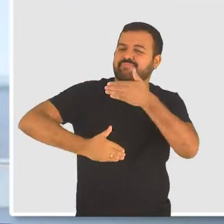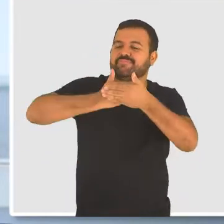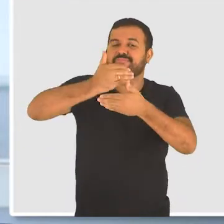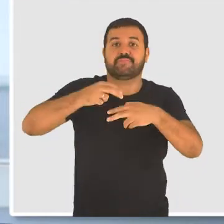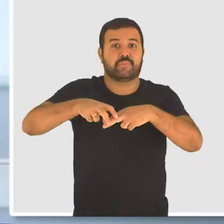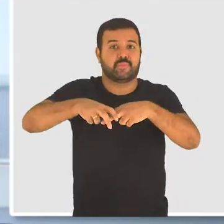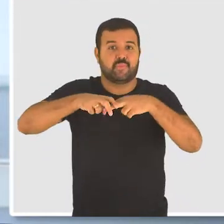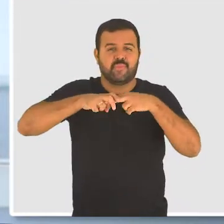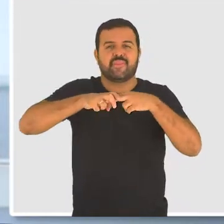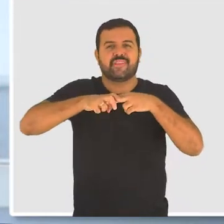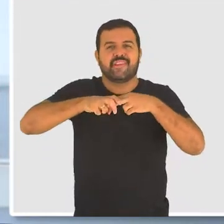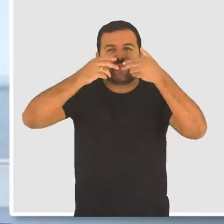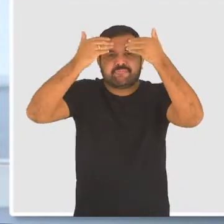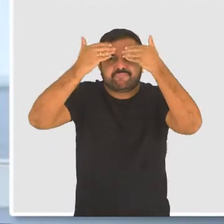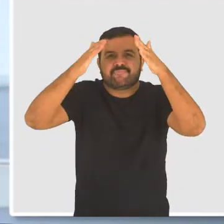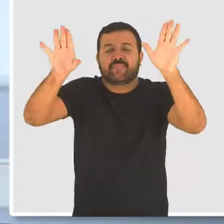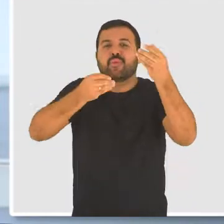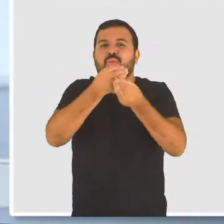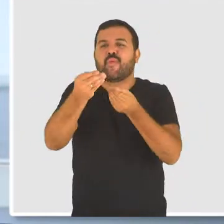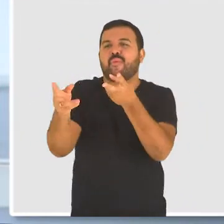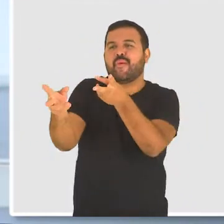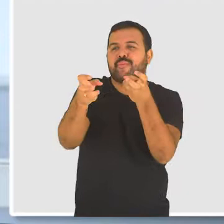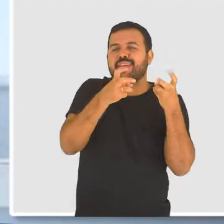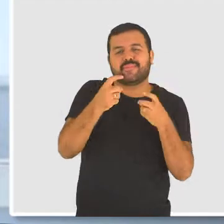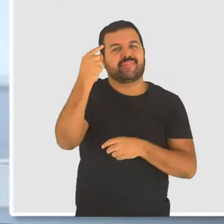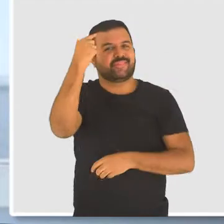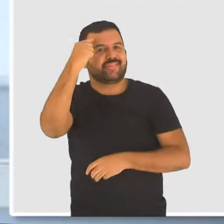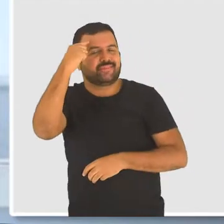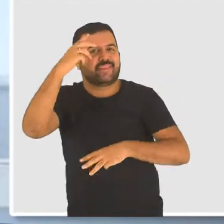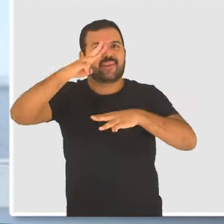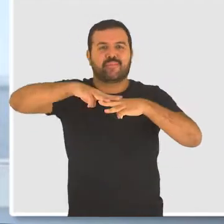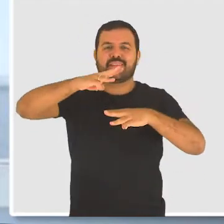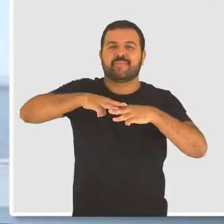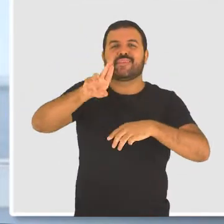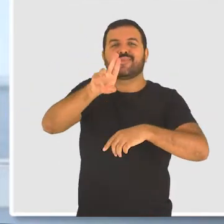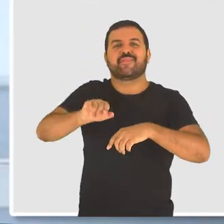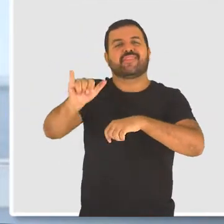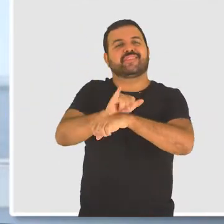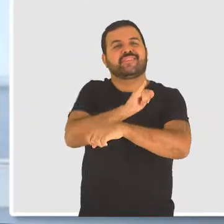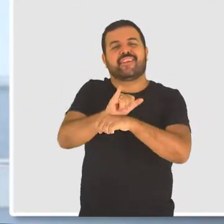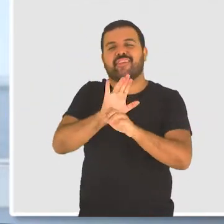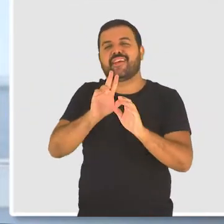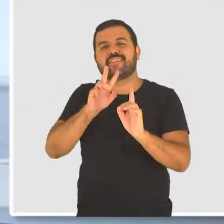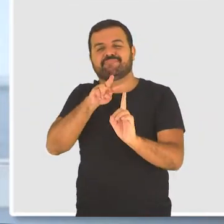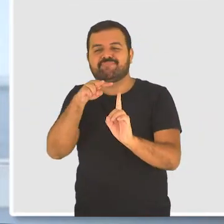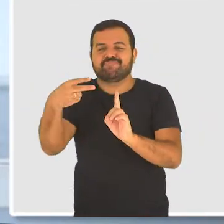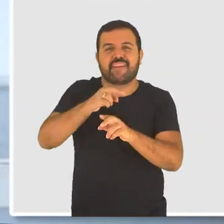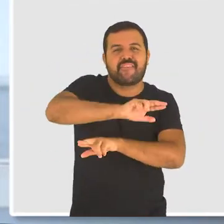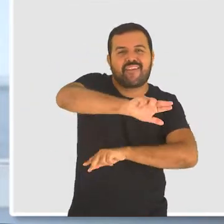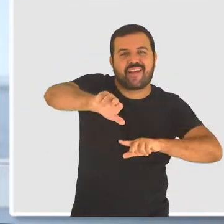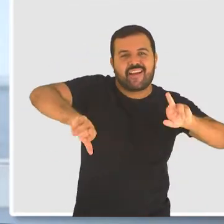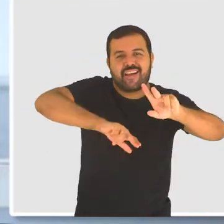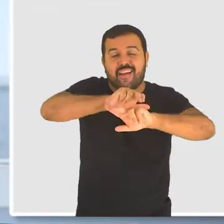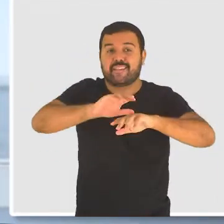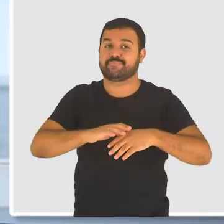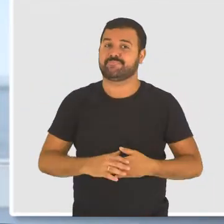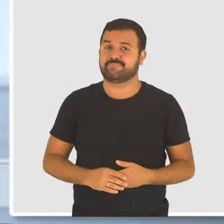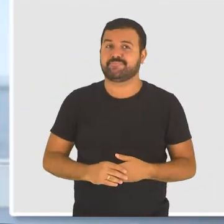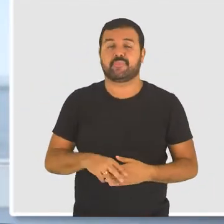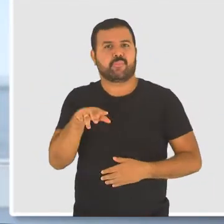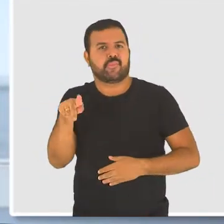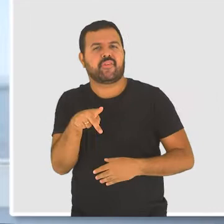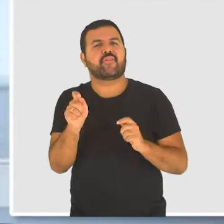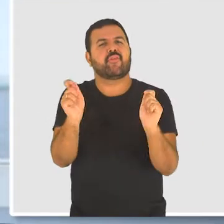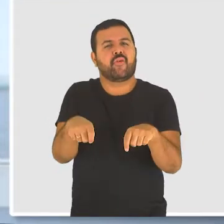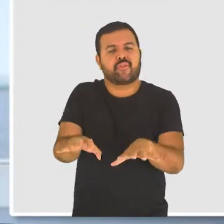benefícios por alargar esse modo de ver e de pensar a matemática por diferentes ângulos. E